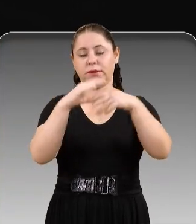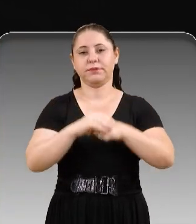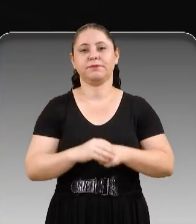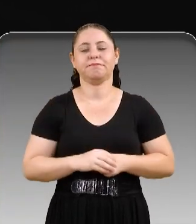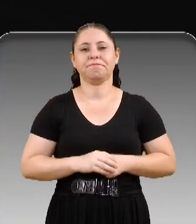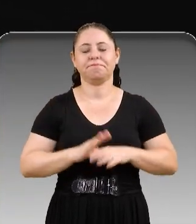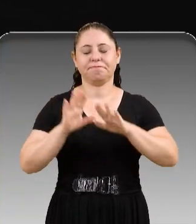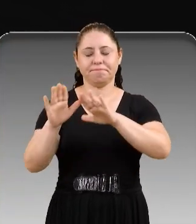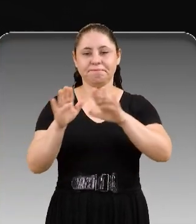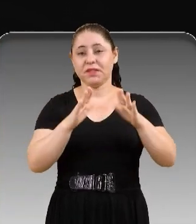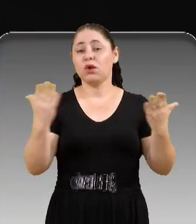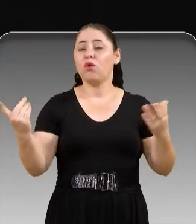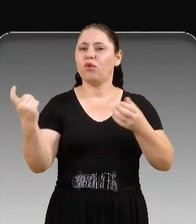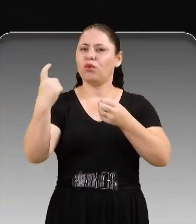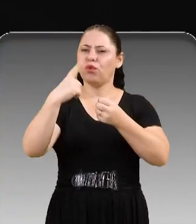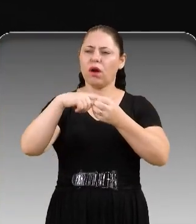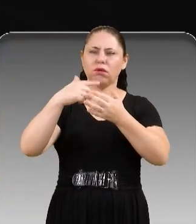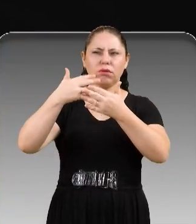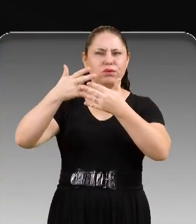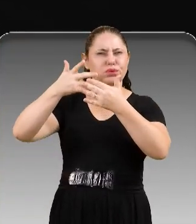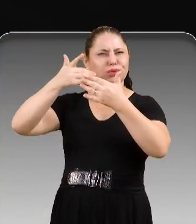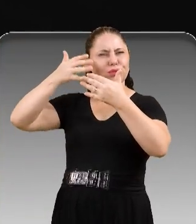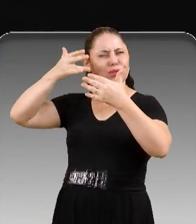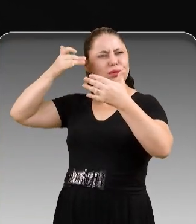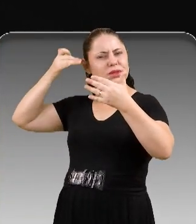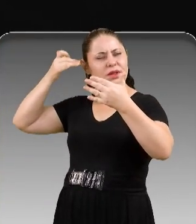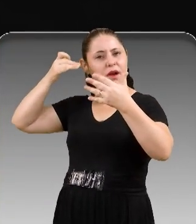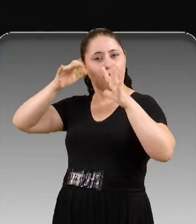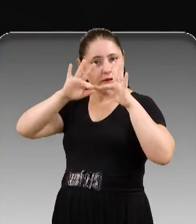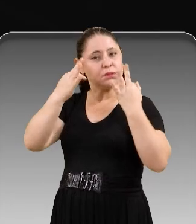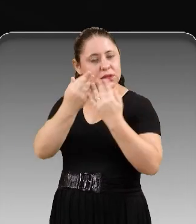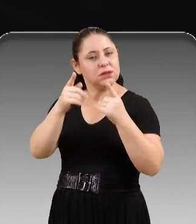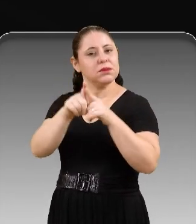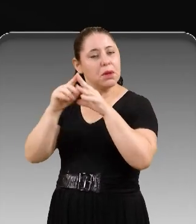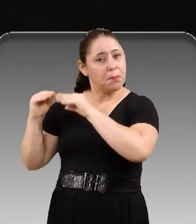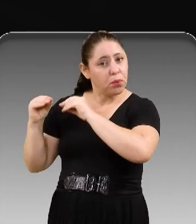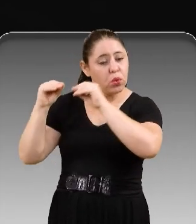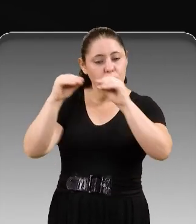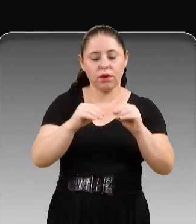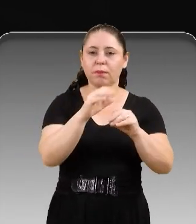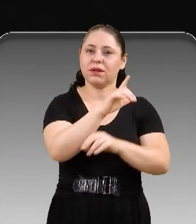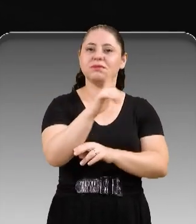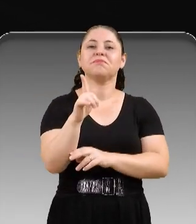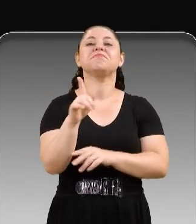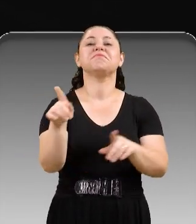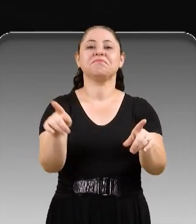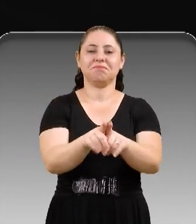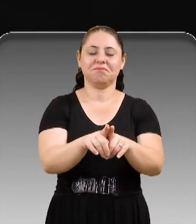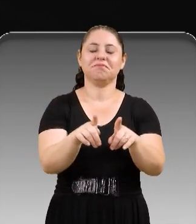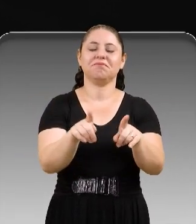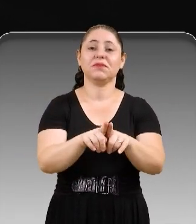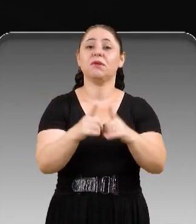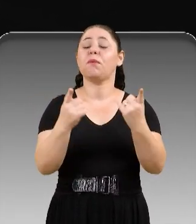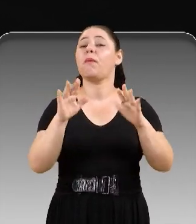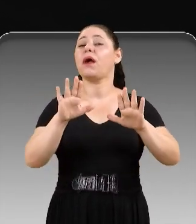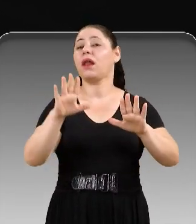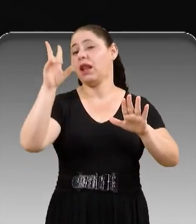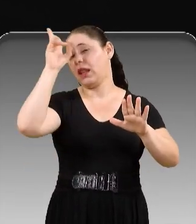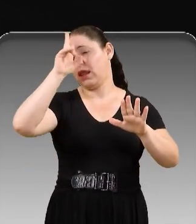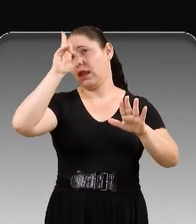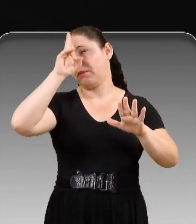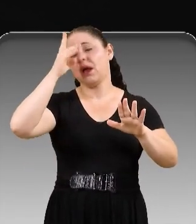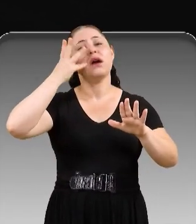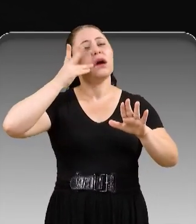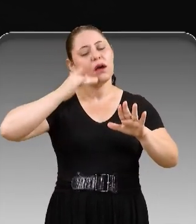quero voltar um pouquinho mais no tempo, né, já que sua família também veio para cá, para Campo Grande, mas lembrar mais